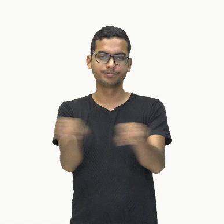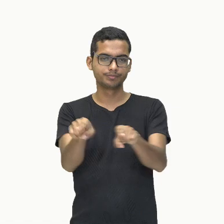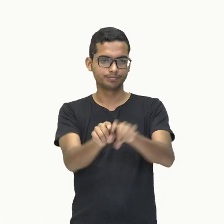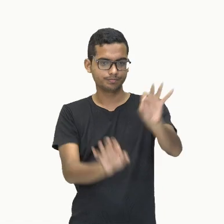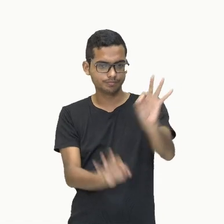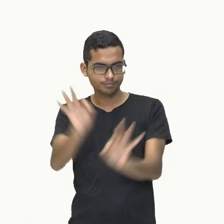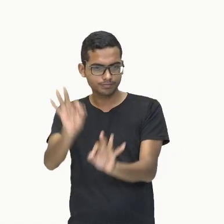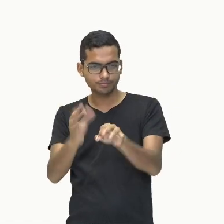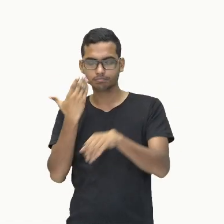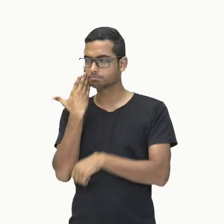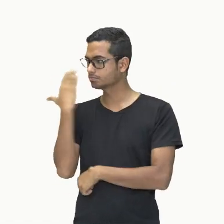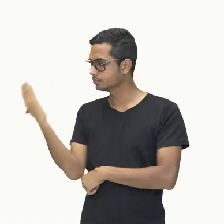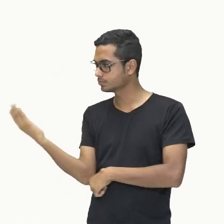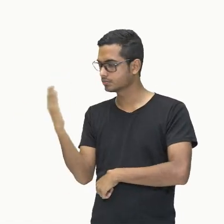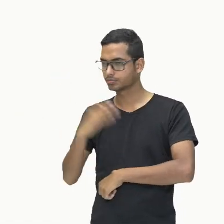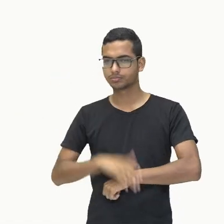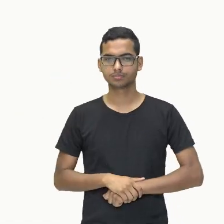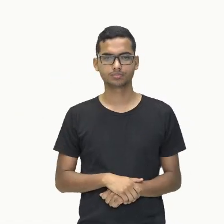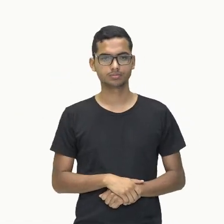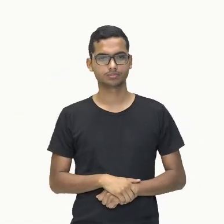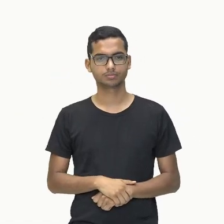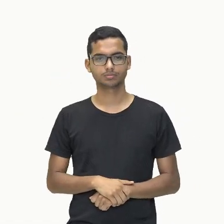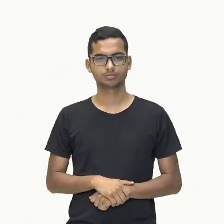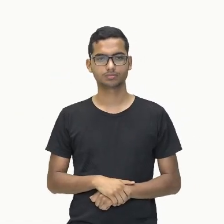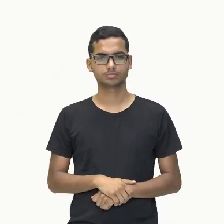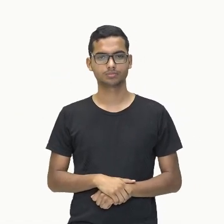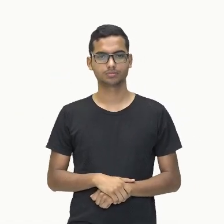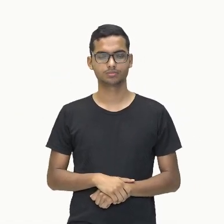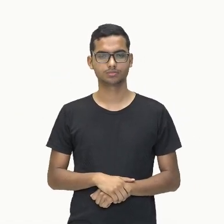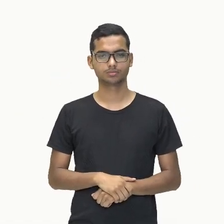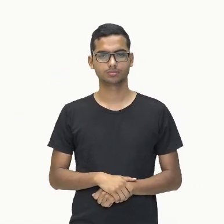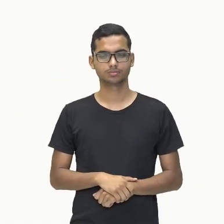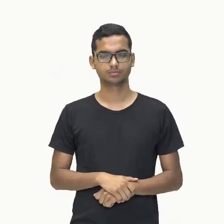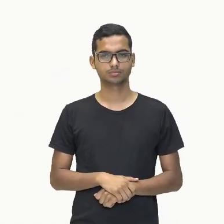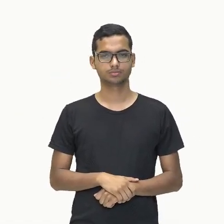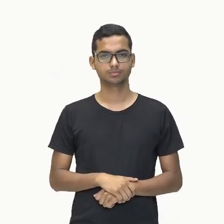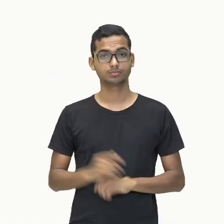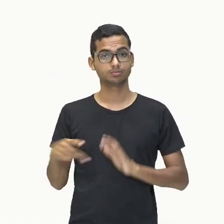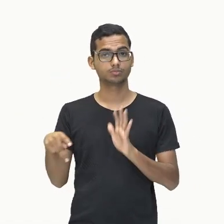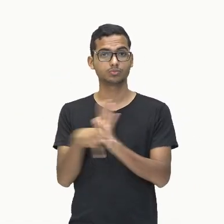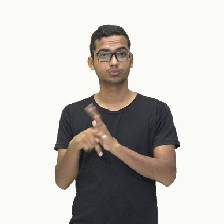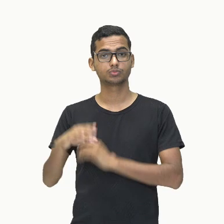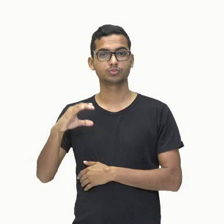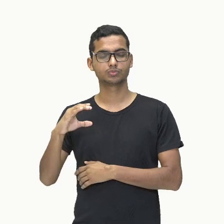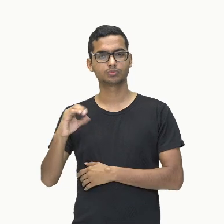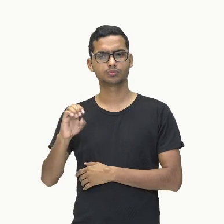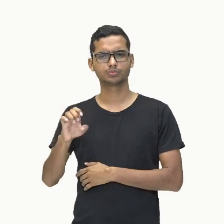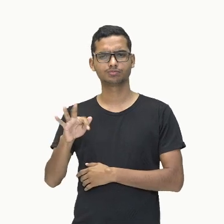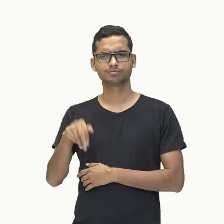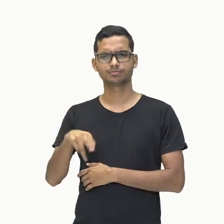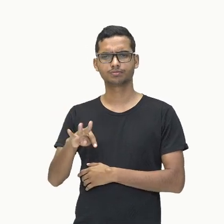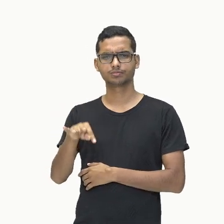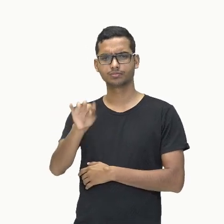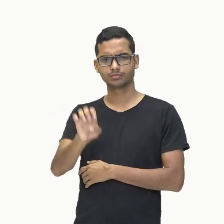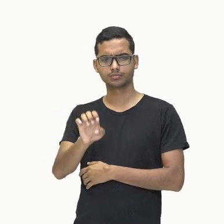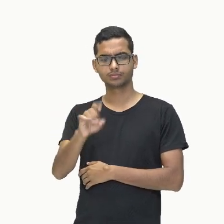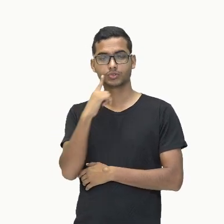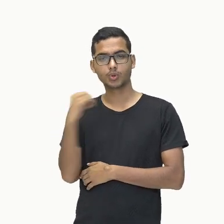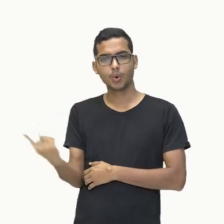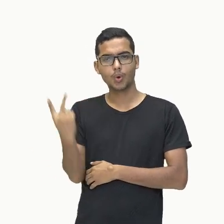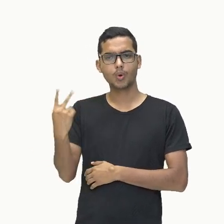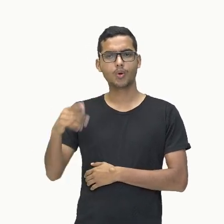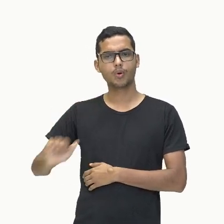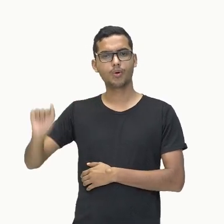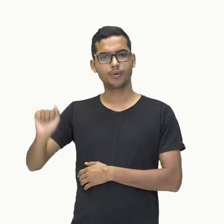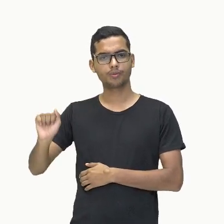ó, os seus coeficientes. O valor de A é aquele que acompanha